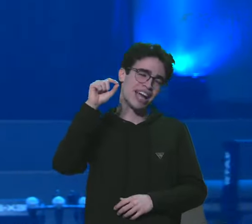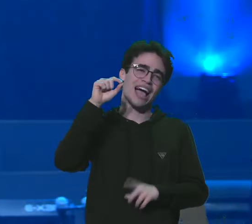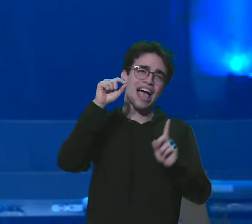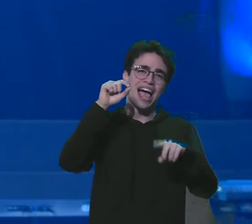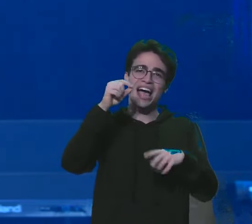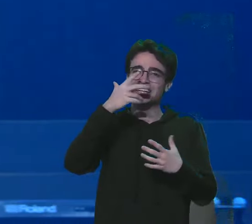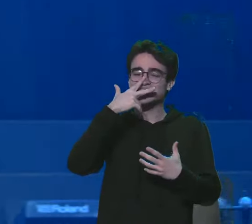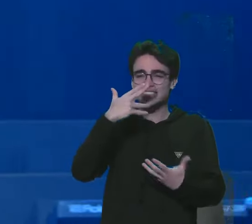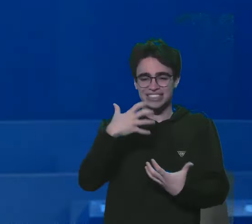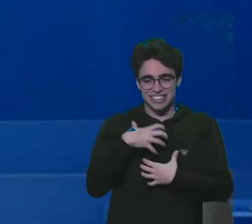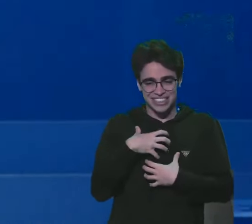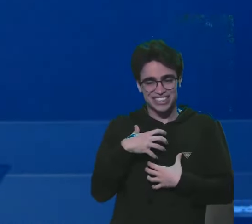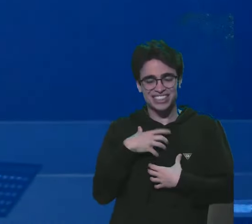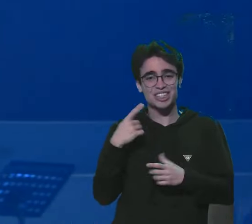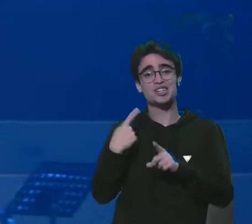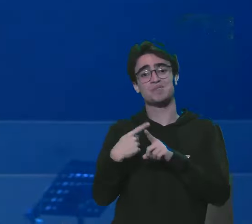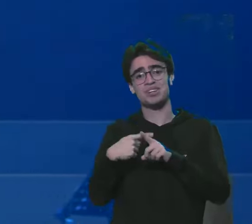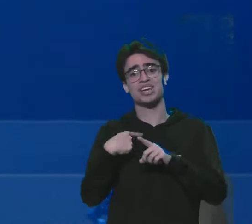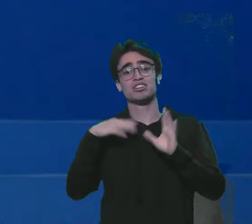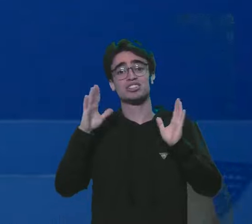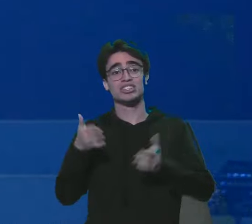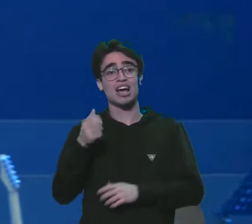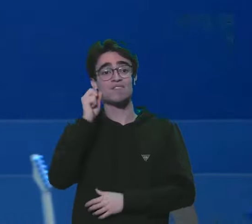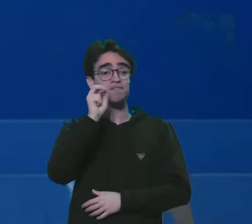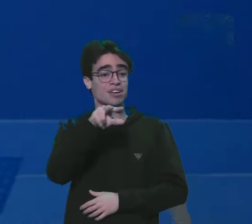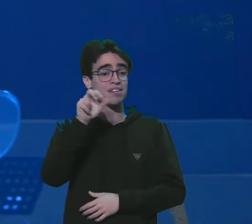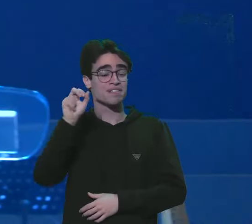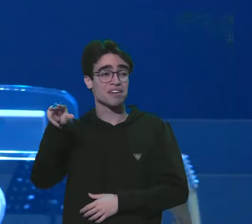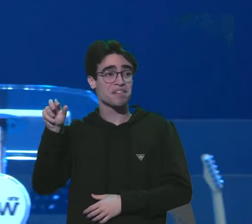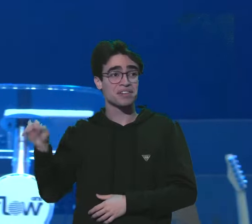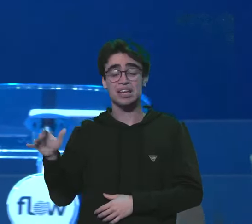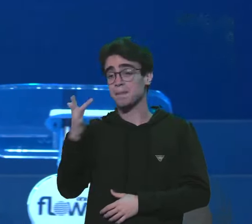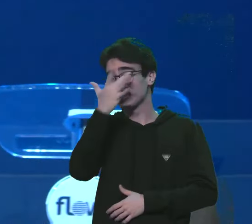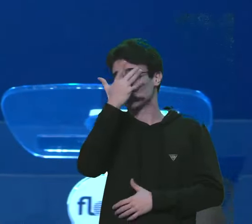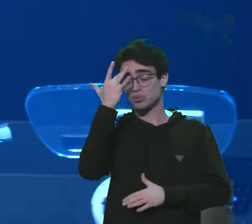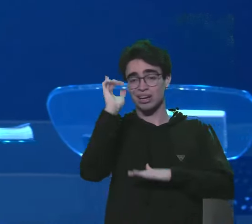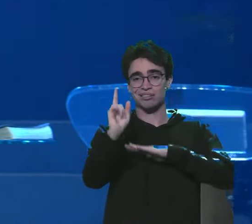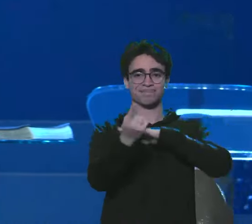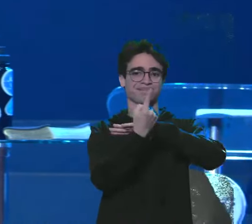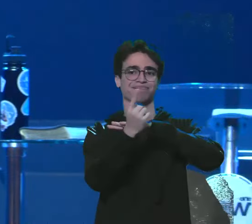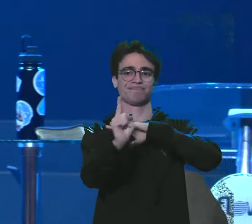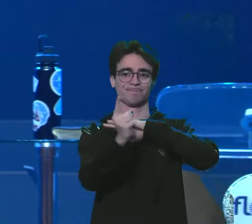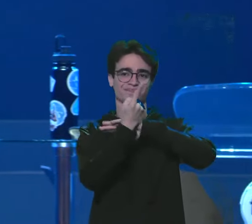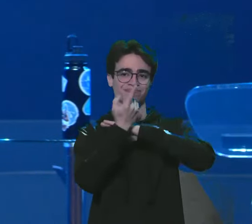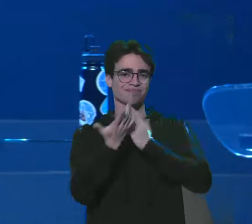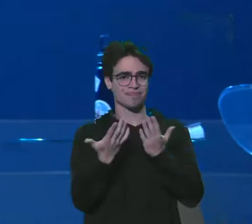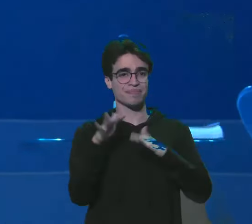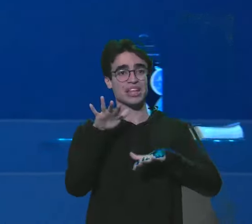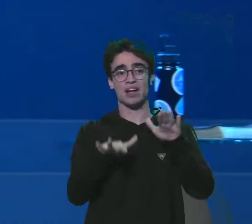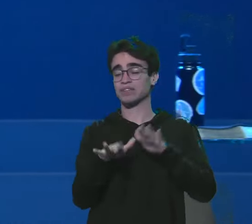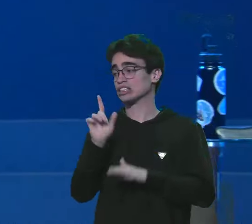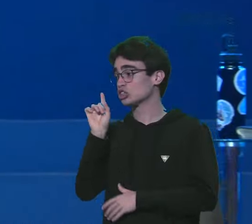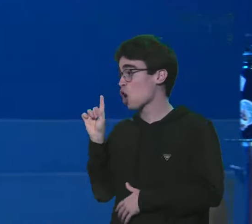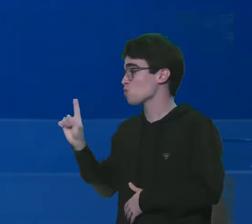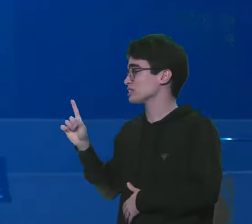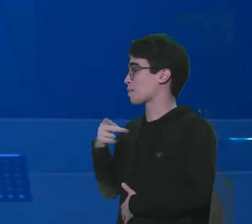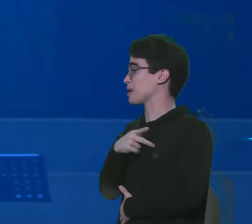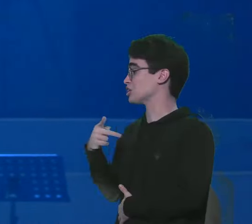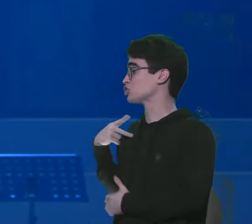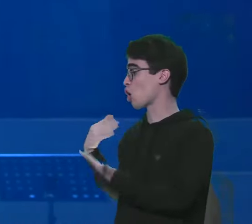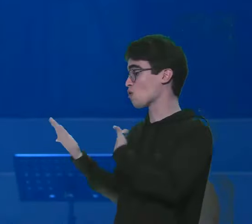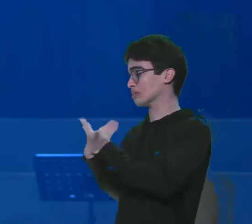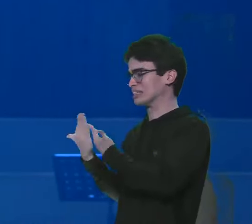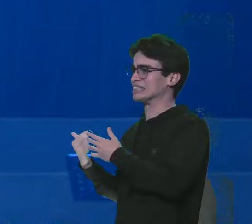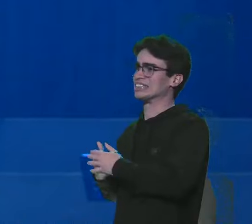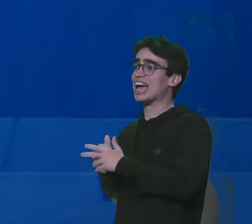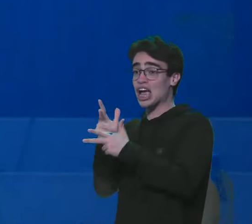pouco no que eu tenho ouvido na minha sala. Geralmente quando a pessoa vai falar com o pastor, não